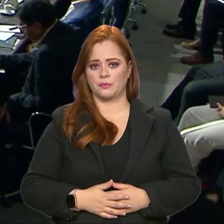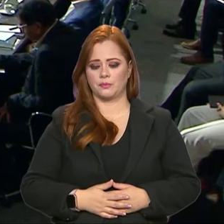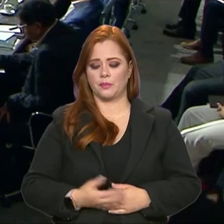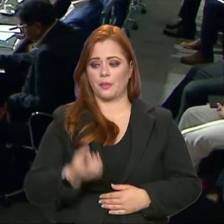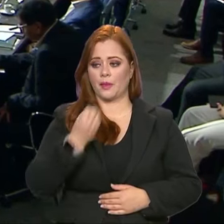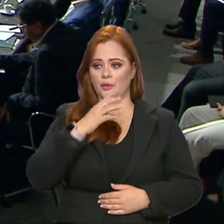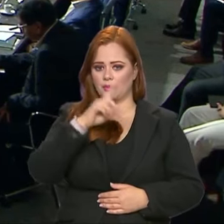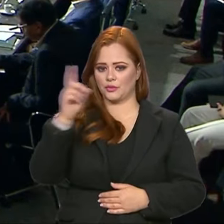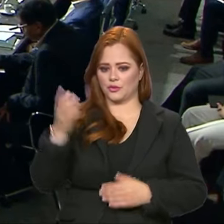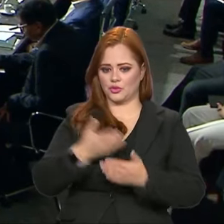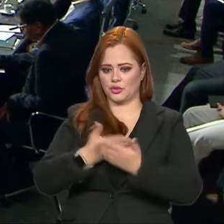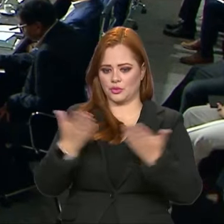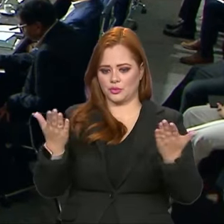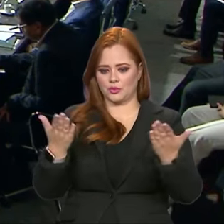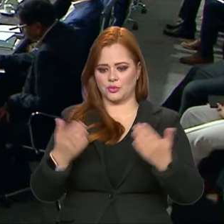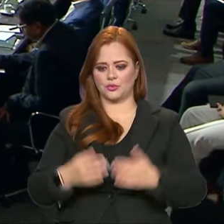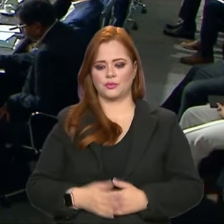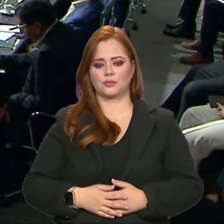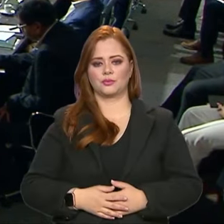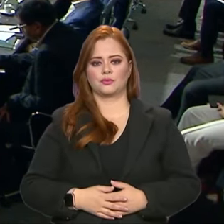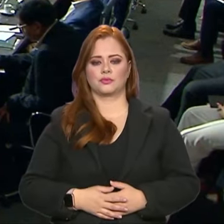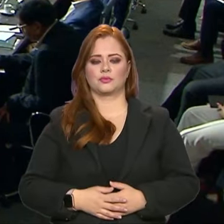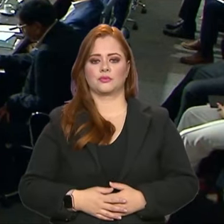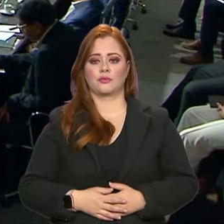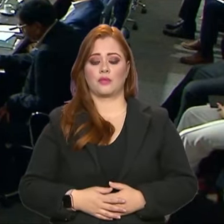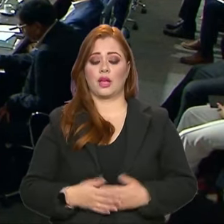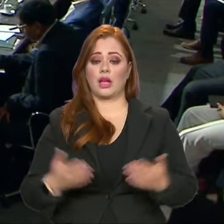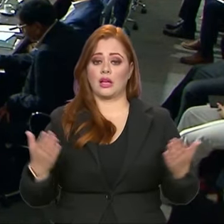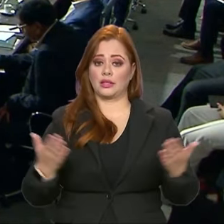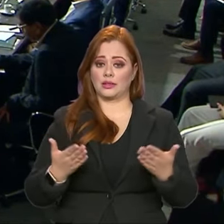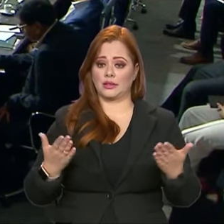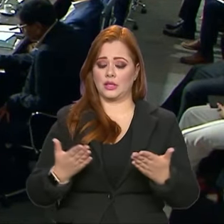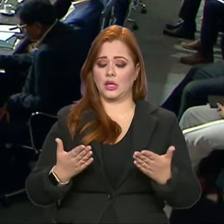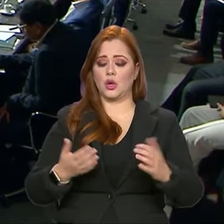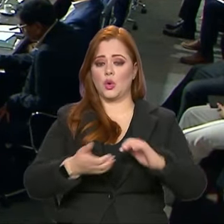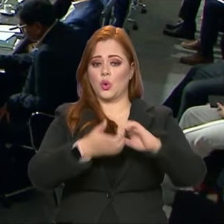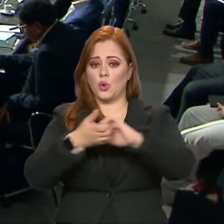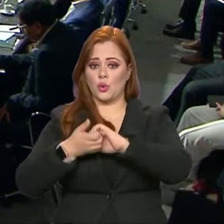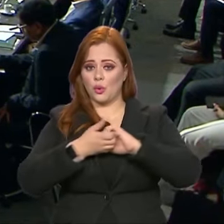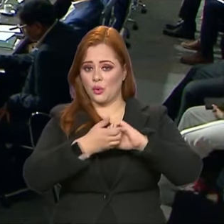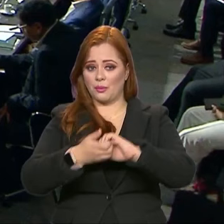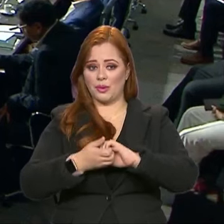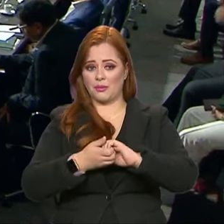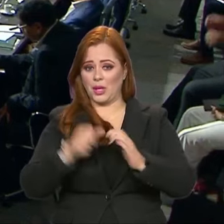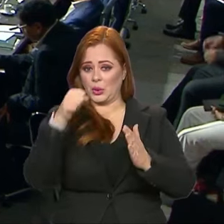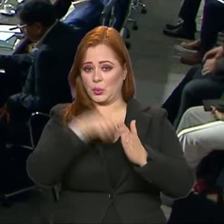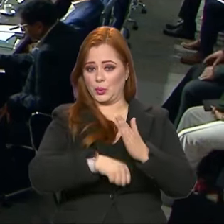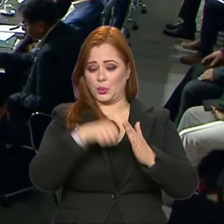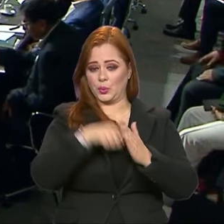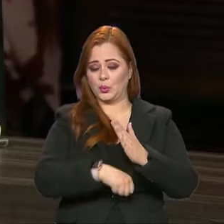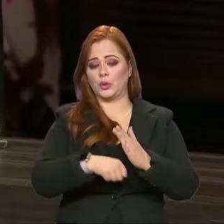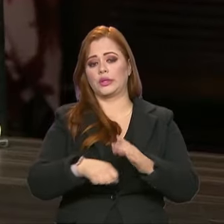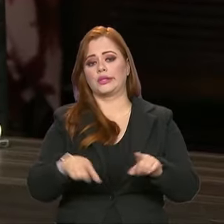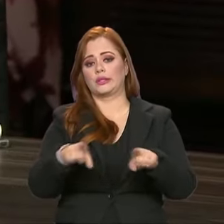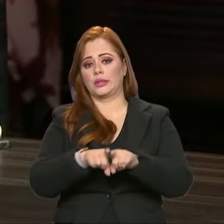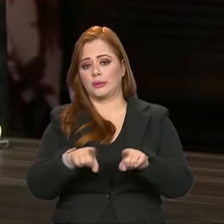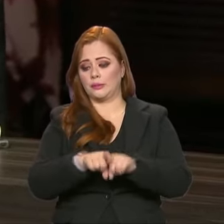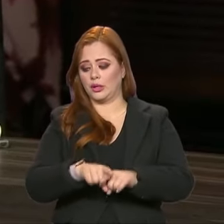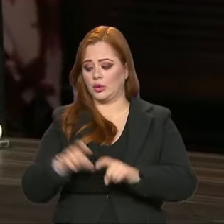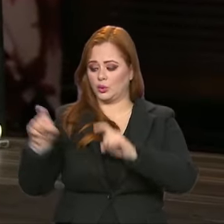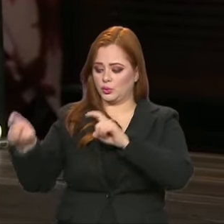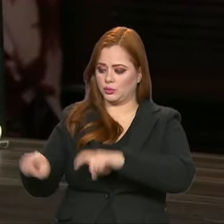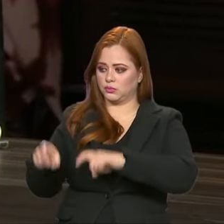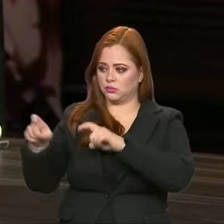Bom dia a todos e todas. Trago aqui uma saudação de luta e resistência dos camponeses